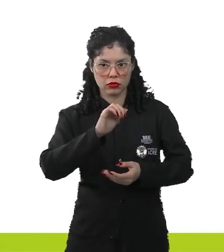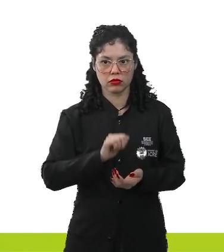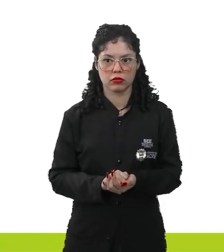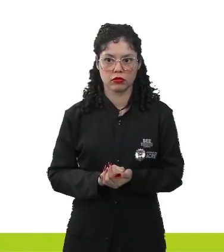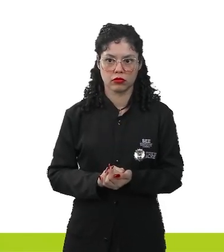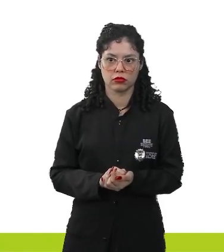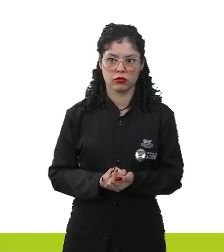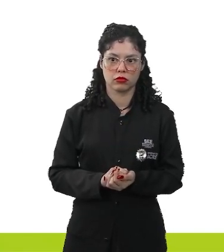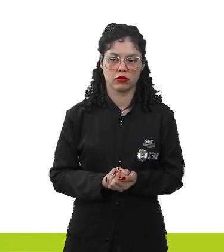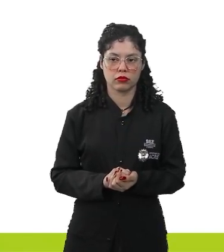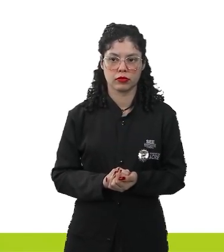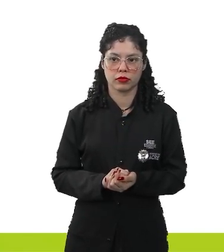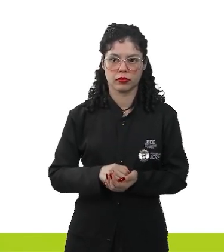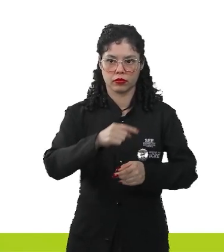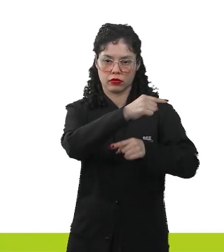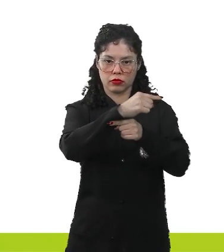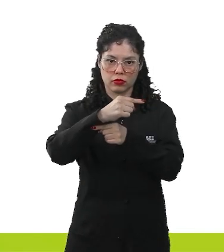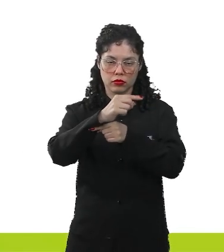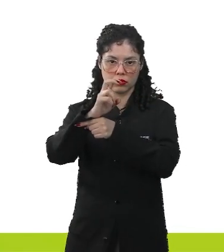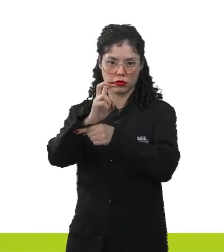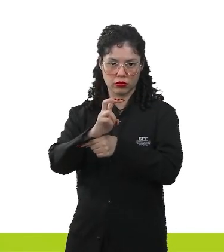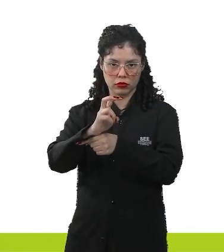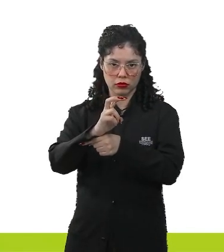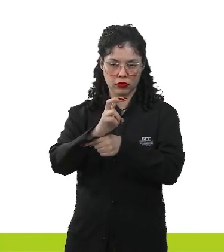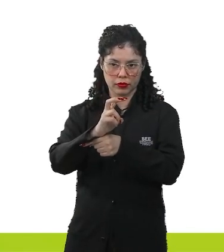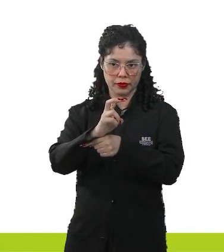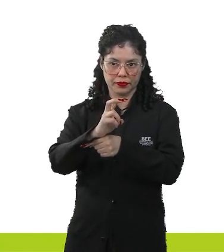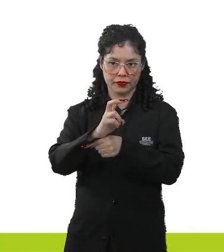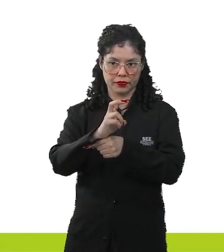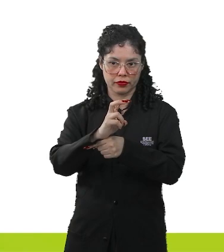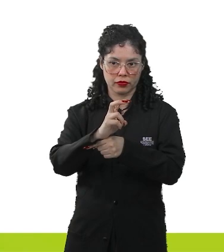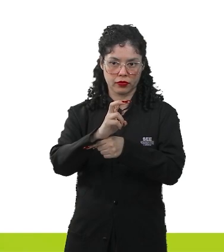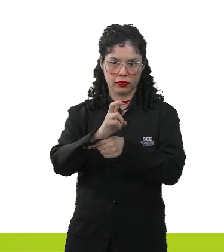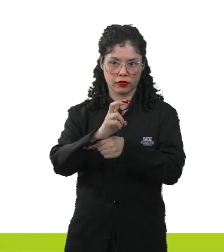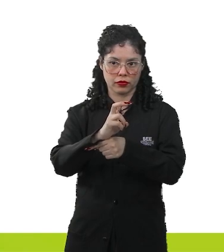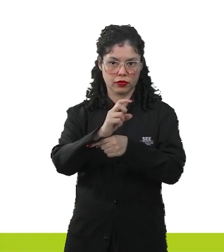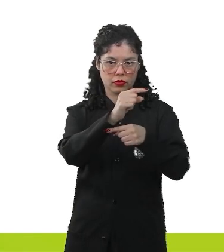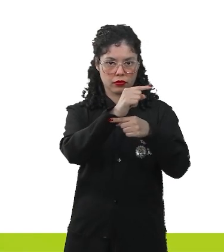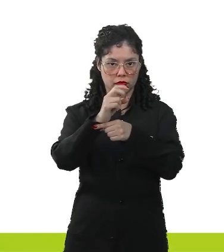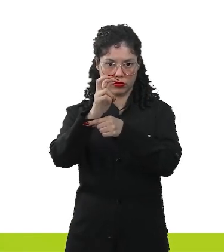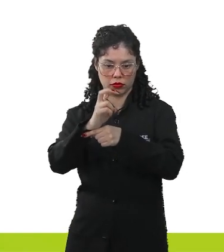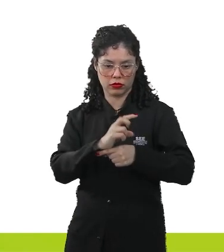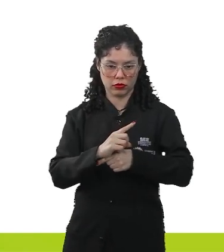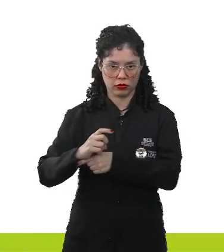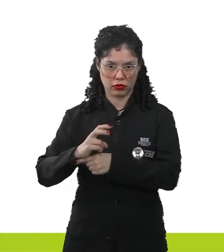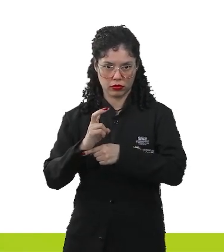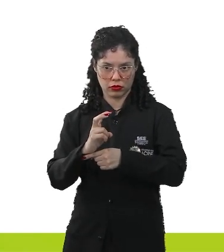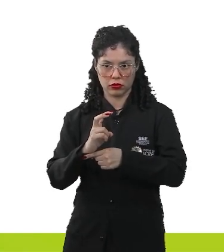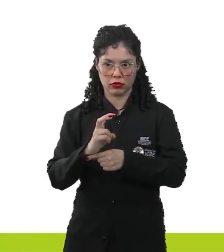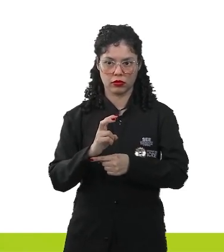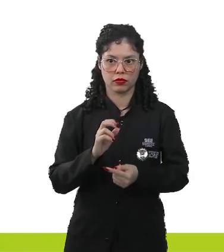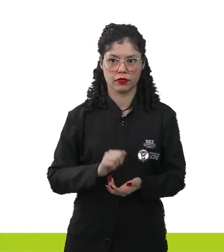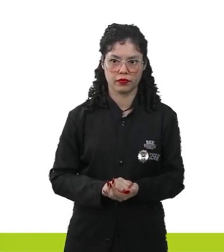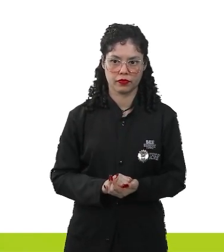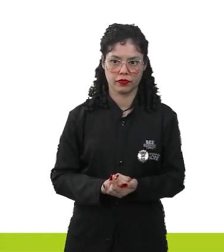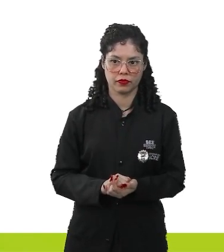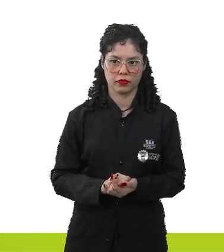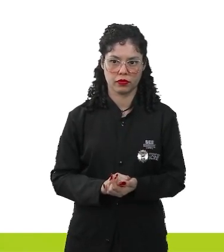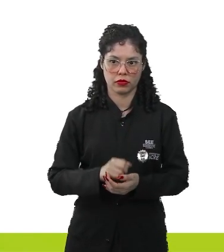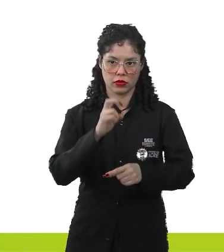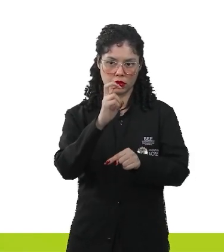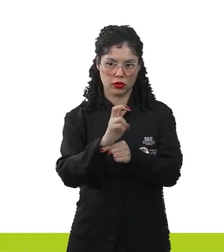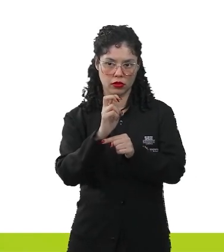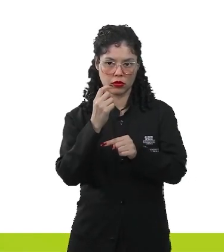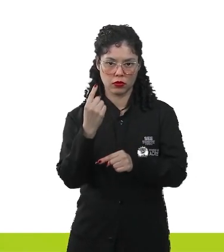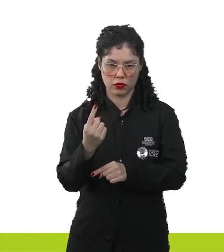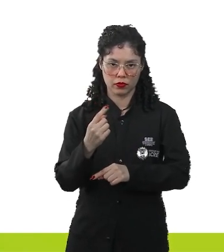ficando menos 5 com menos 5, fica 5 sobre 1, que é igual